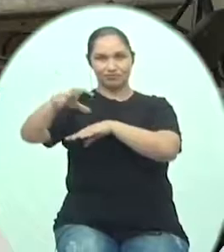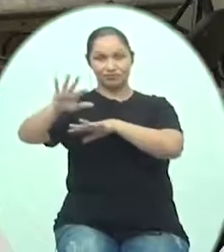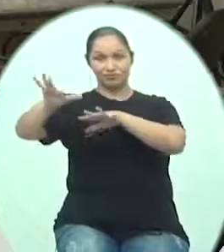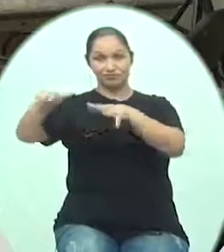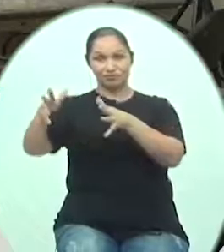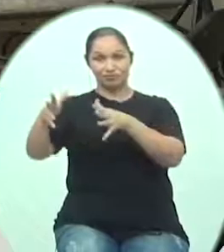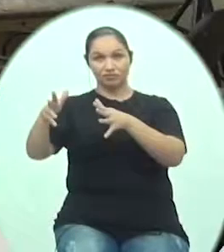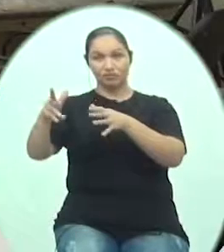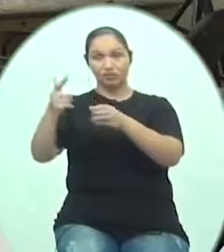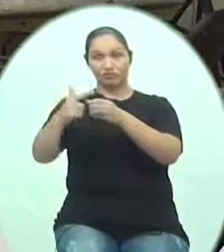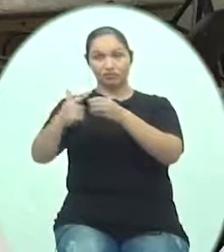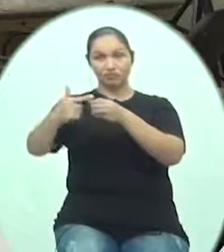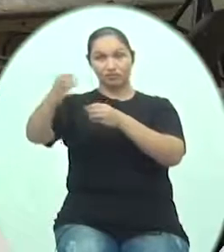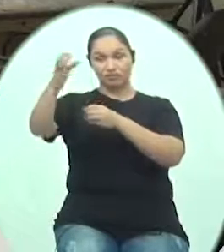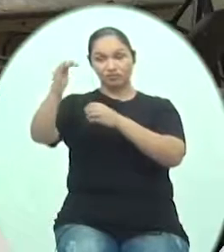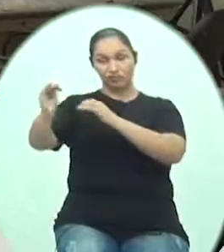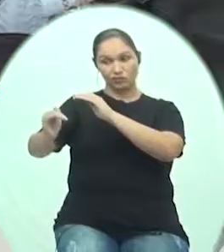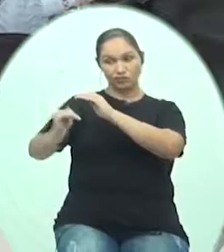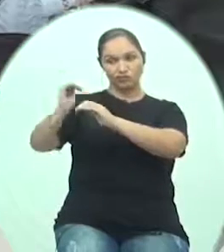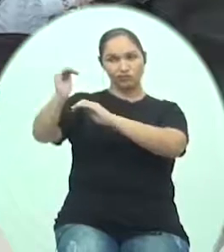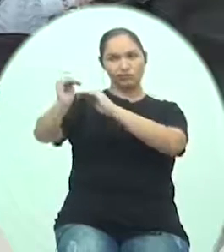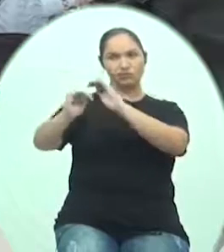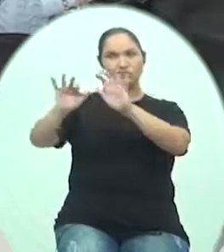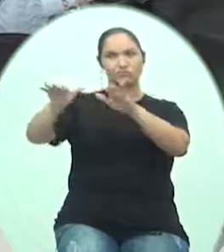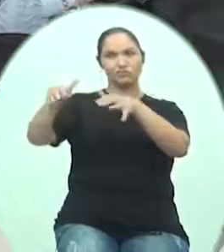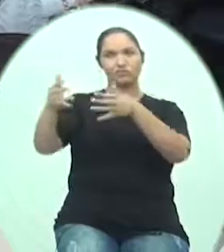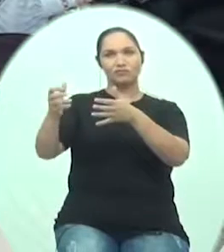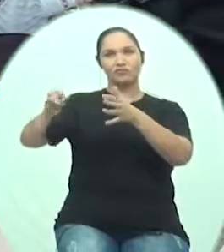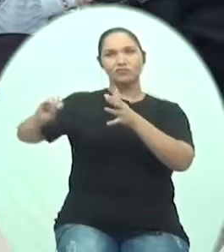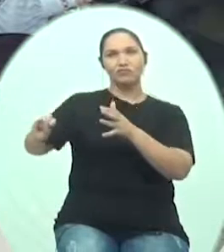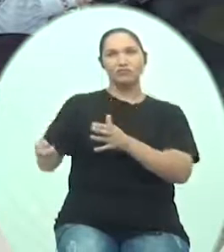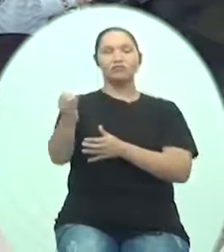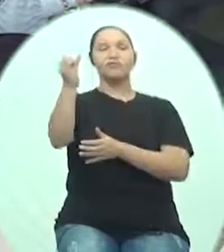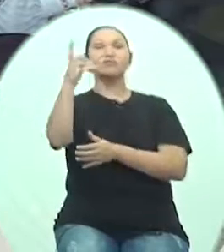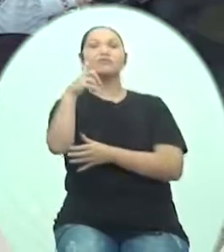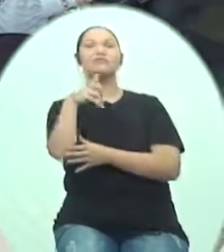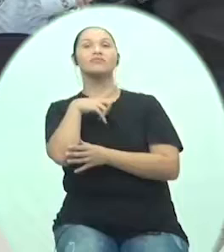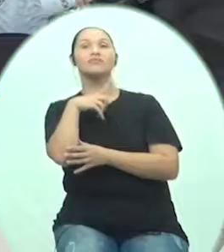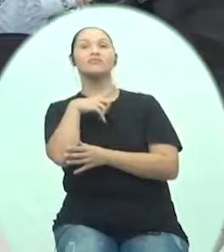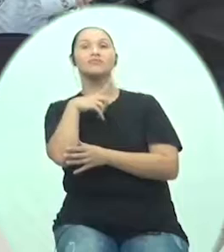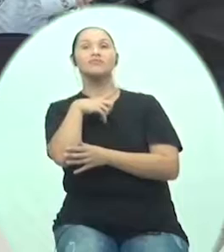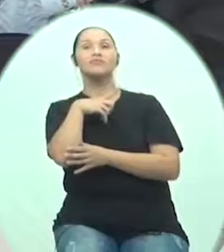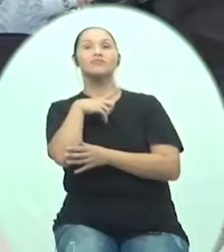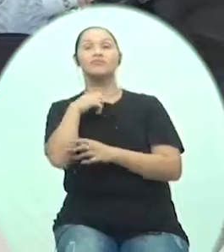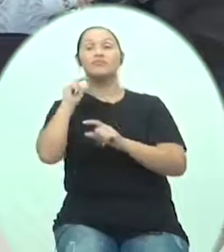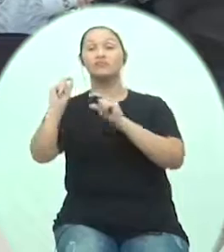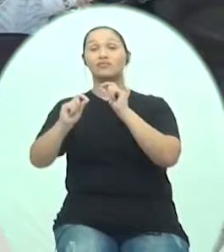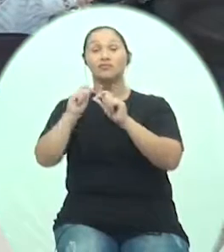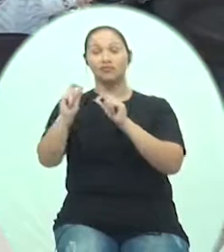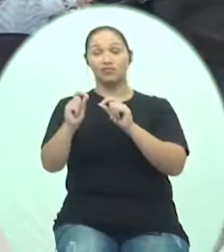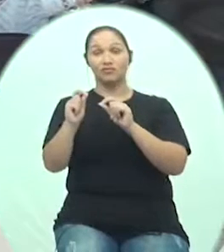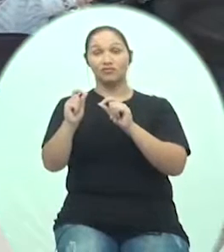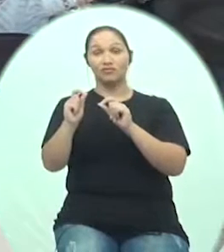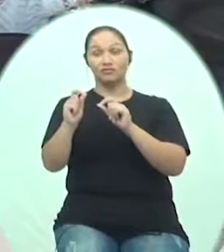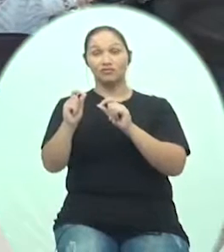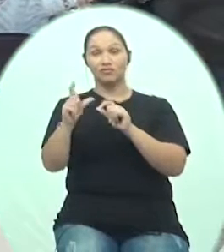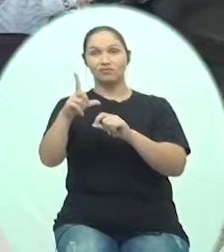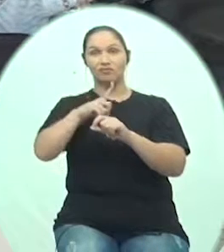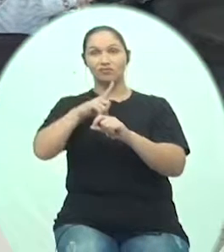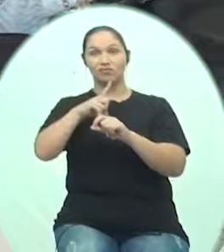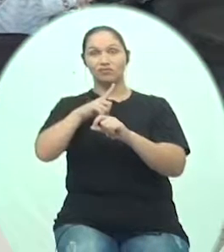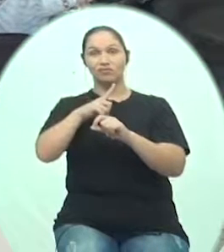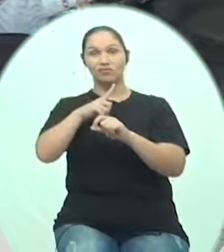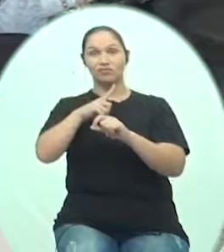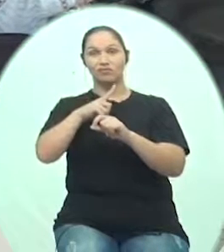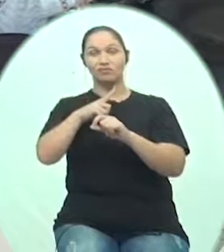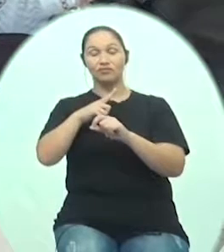crescimento do município veio a oportunidade de diversificar os negócios os